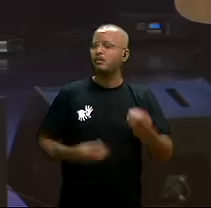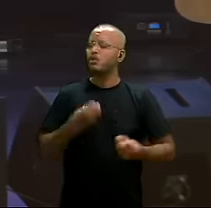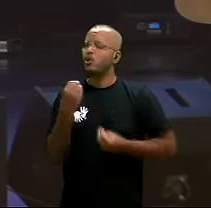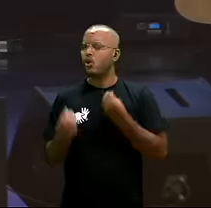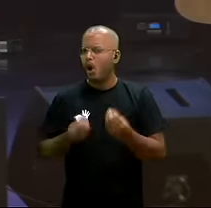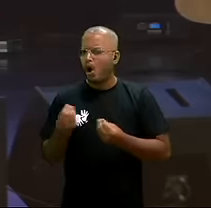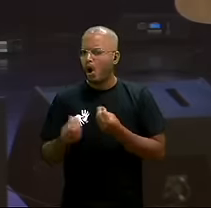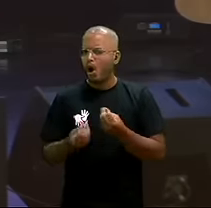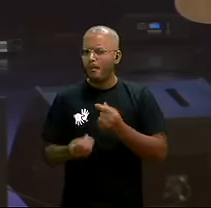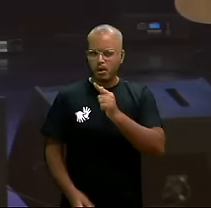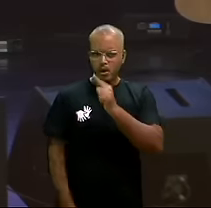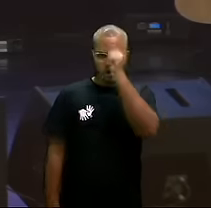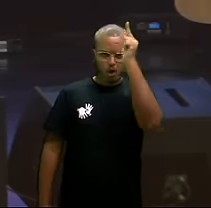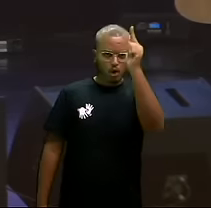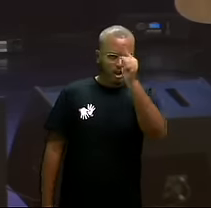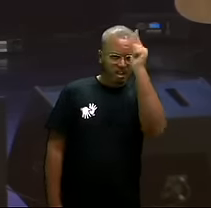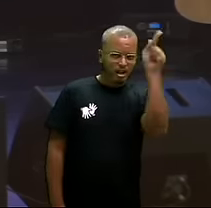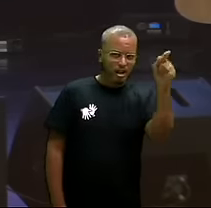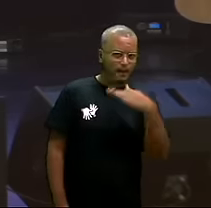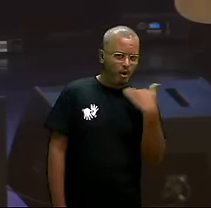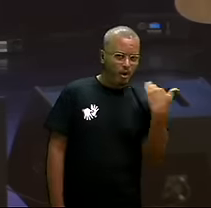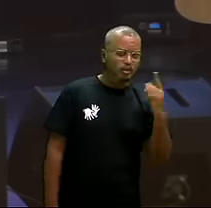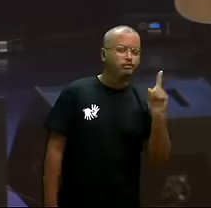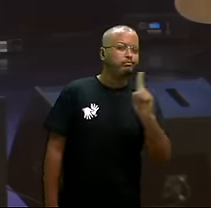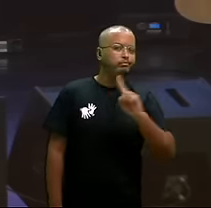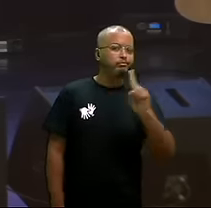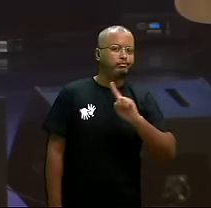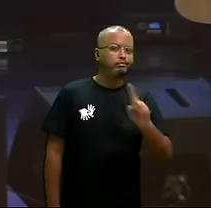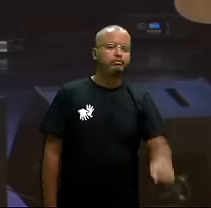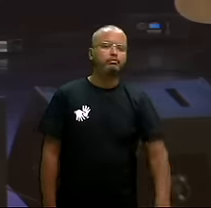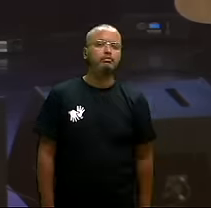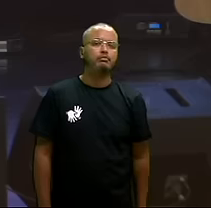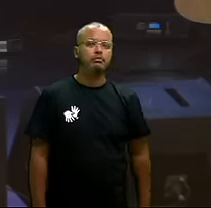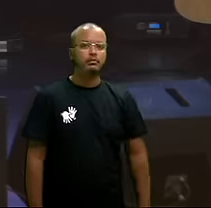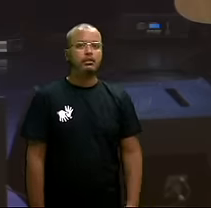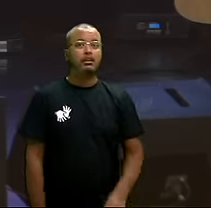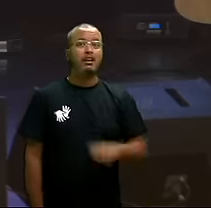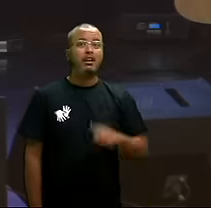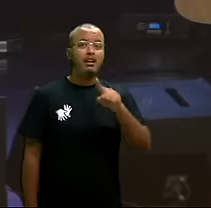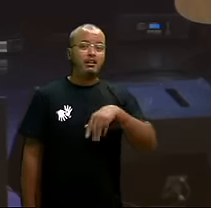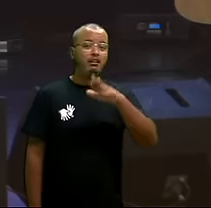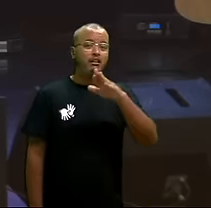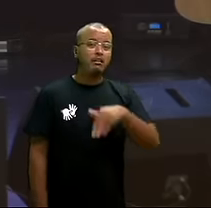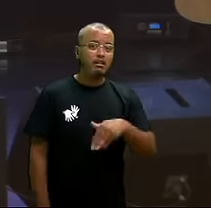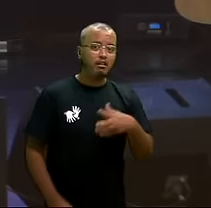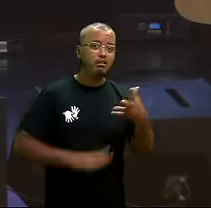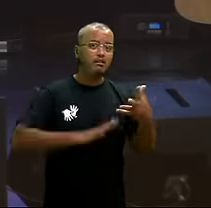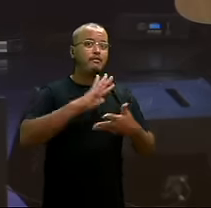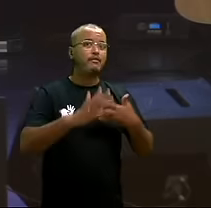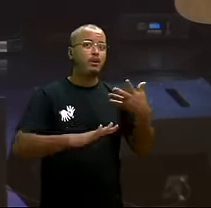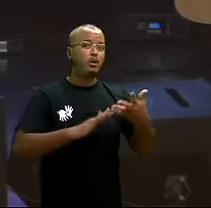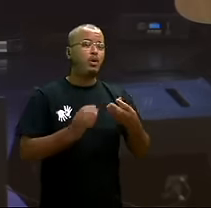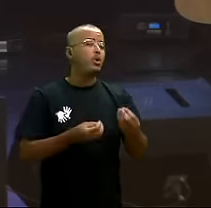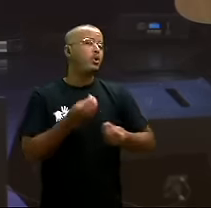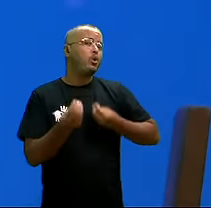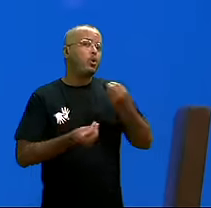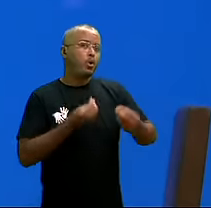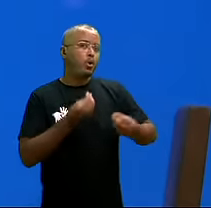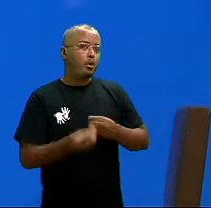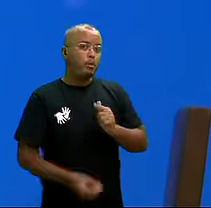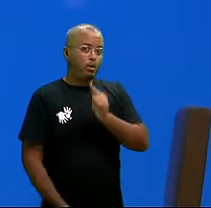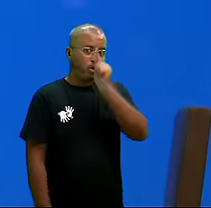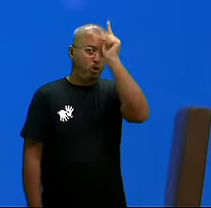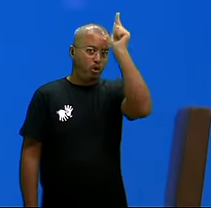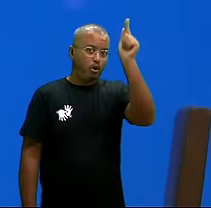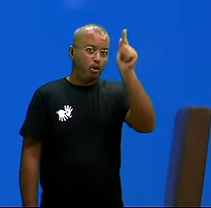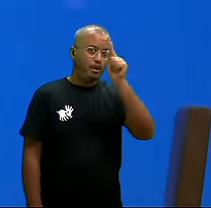Davi como é que Golias ia morrer. Quem disse como Golias ia morrer foi Davi. Ah, como eu oro para que Deus levante Davi na